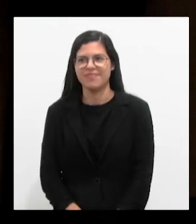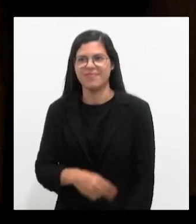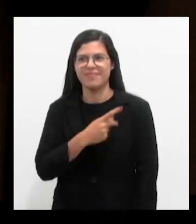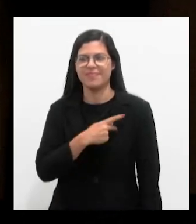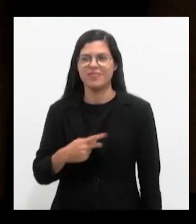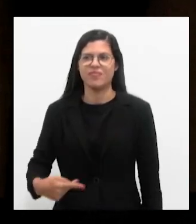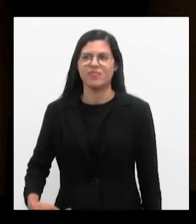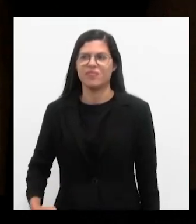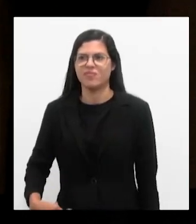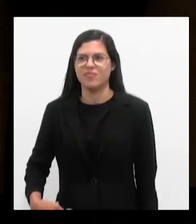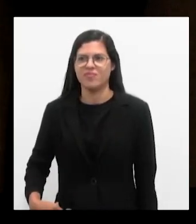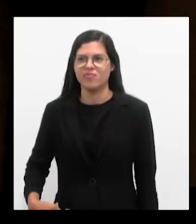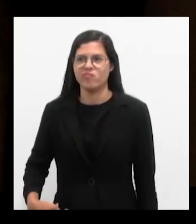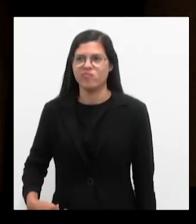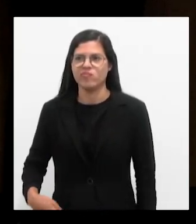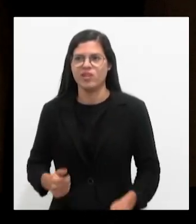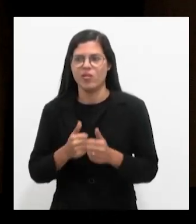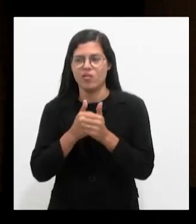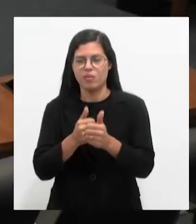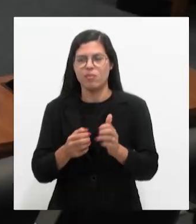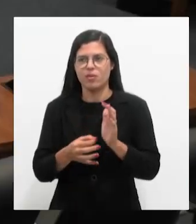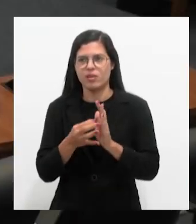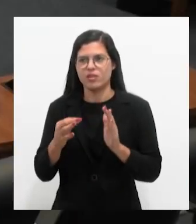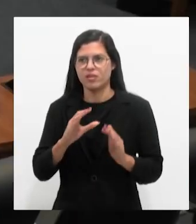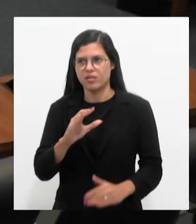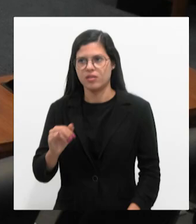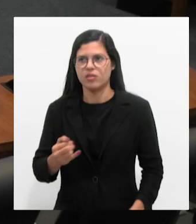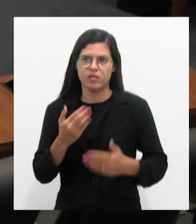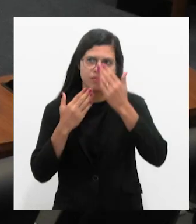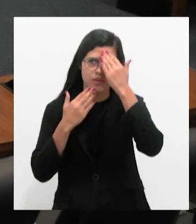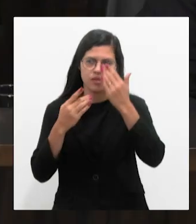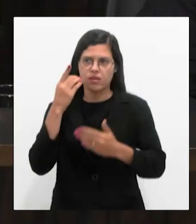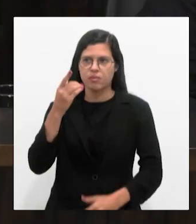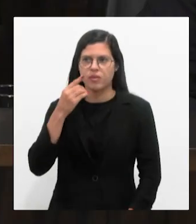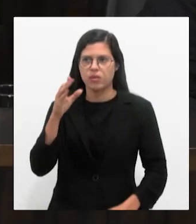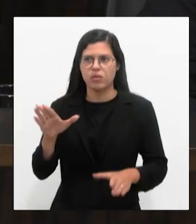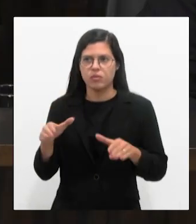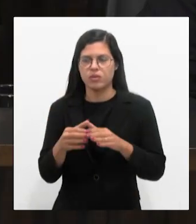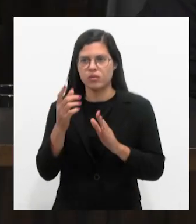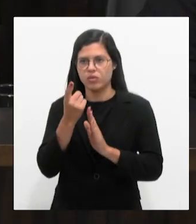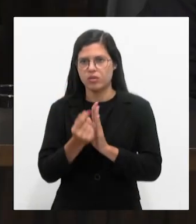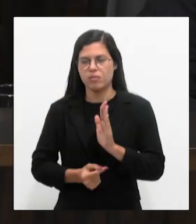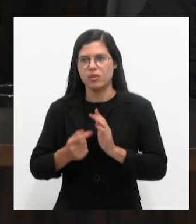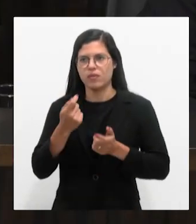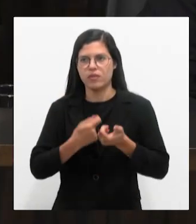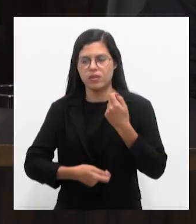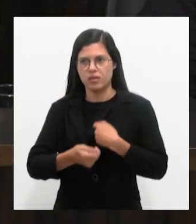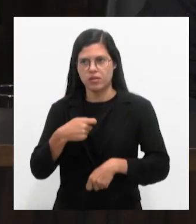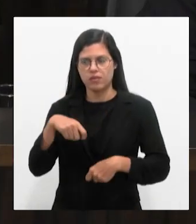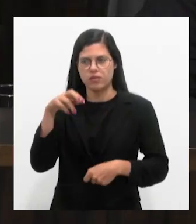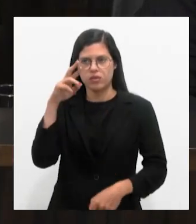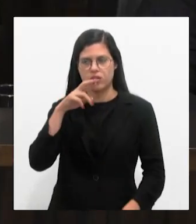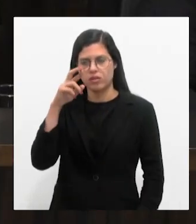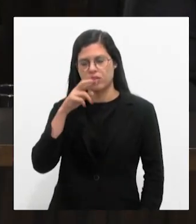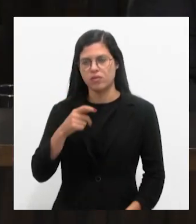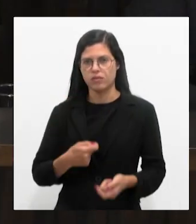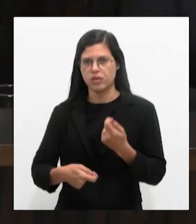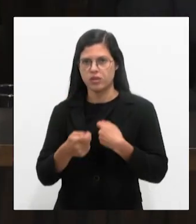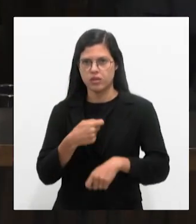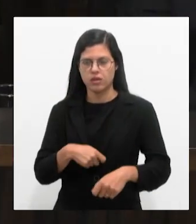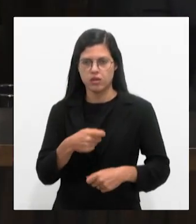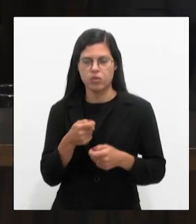Presidente, acompanho o parecer da CCJ. Obrigado, deputado. Pela Comissão de Orçamento, Finanças, Fiscalização Financeira e